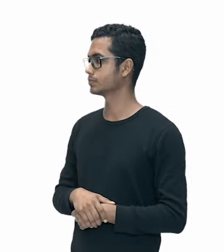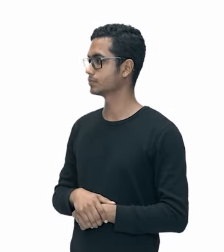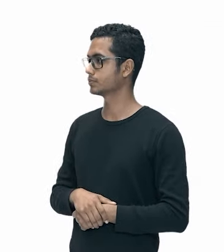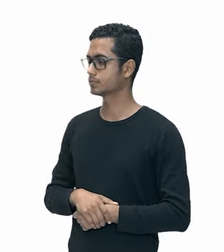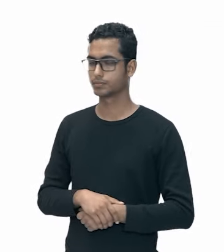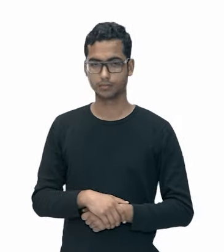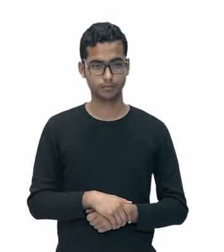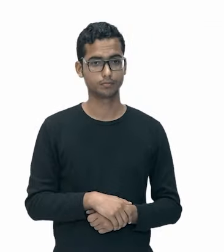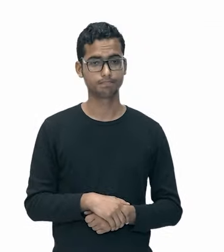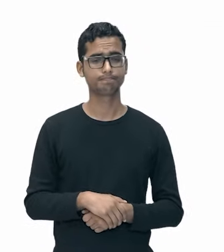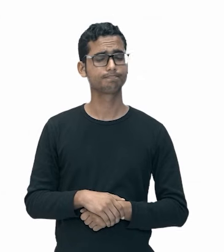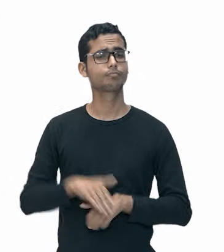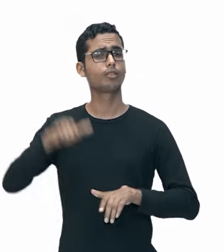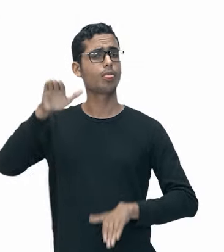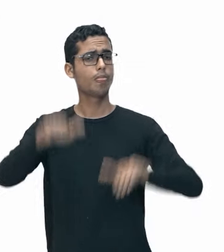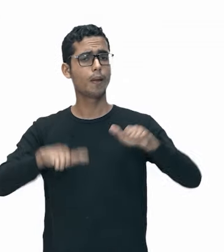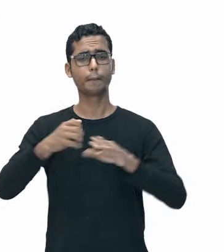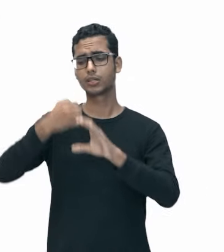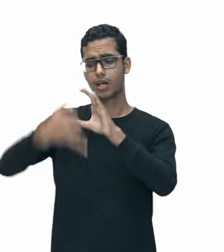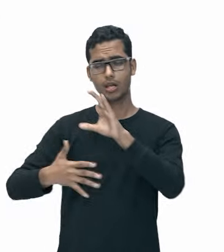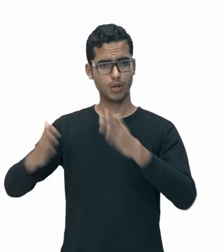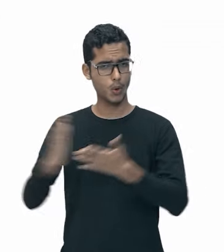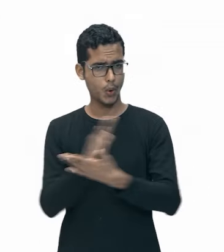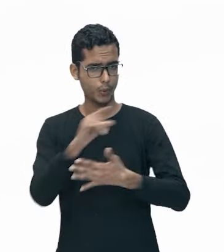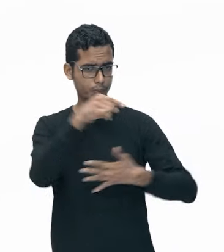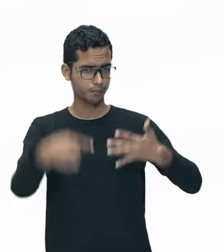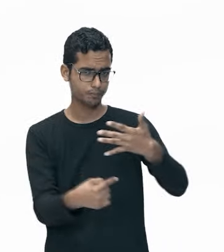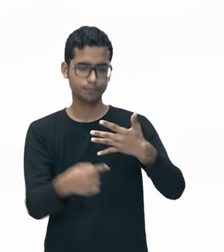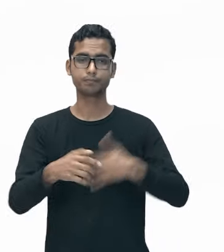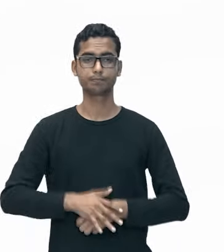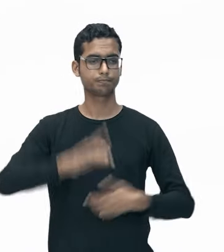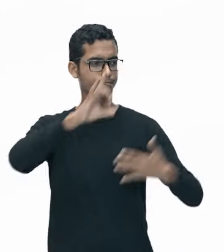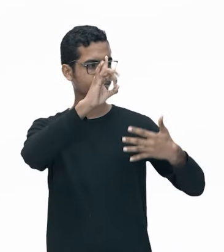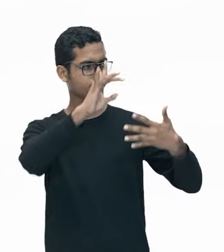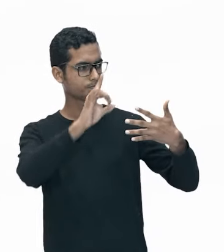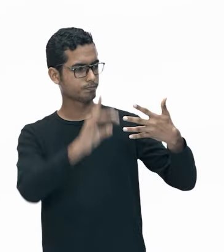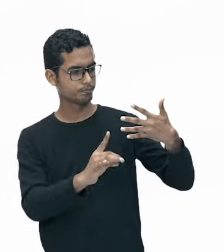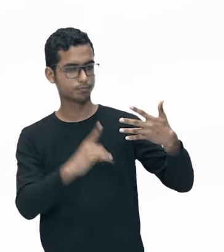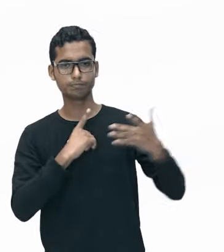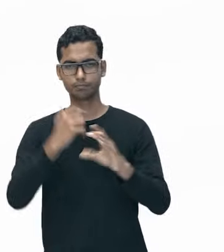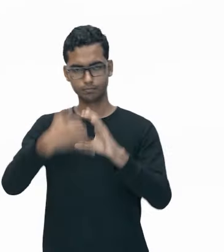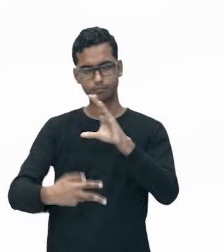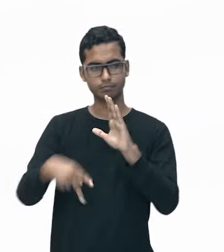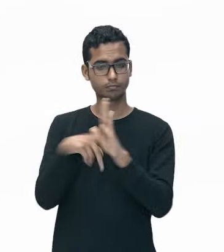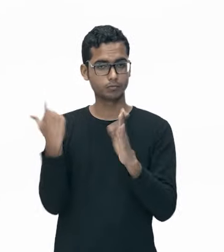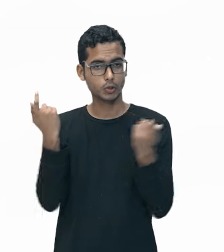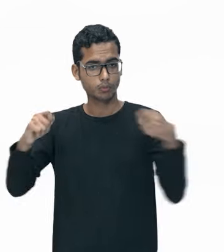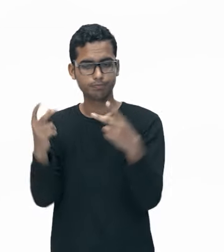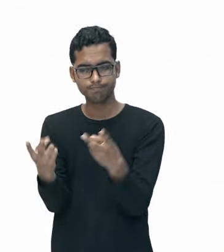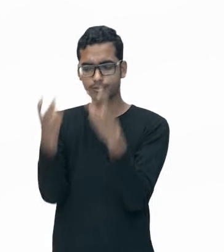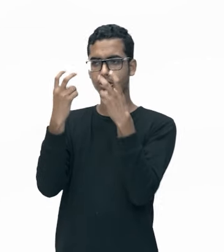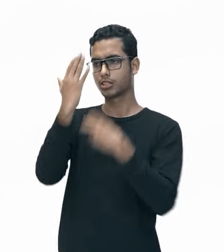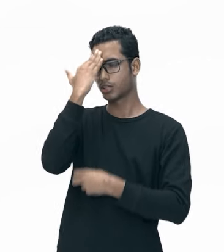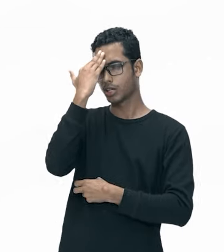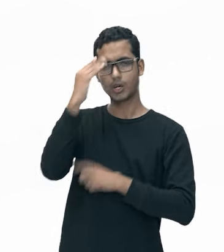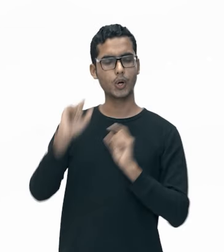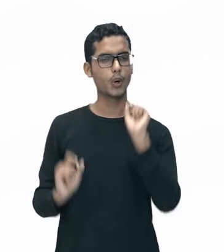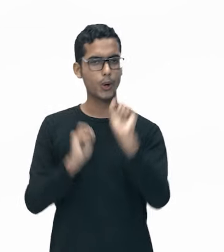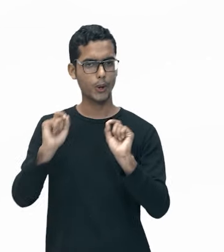depender de algumas características cada um vai ter uma característica que vai fazer com que a gente consiga identificar que aquele